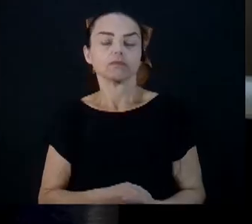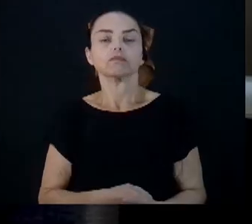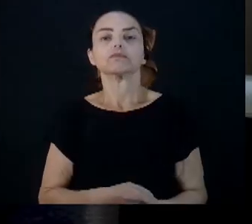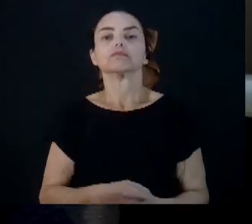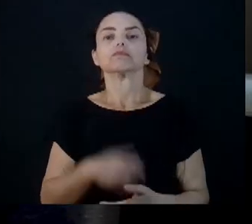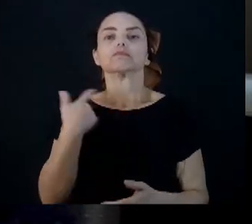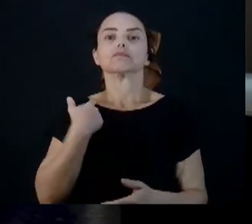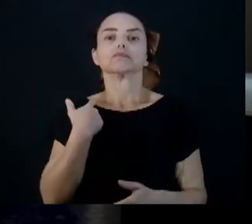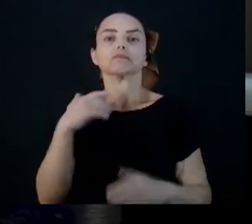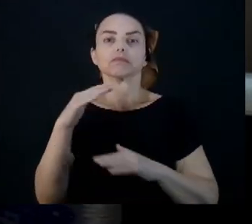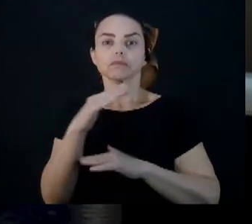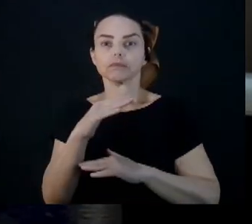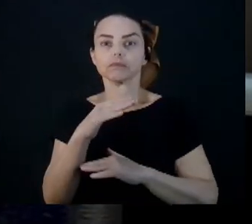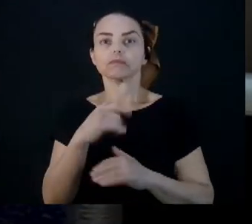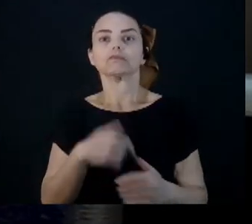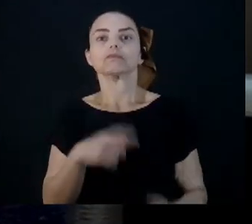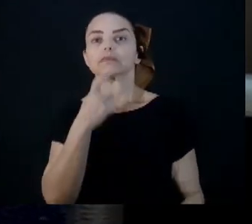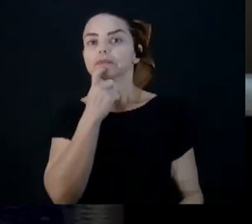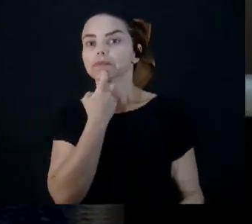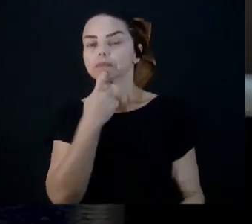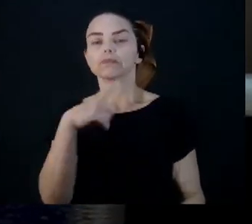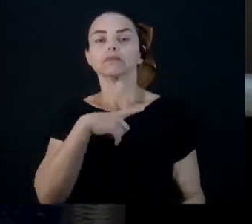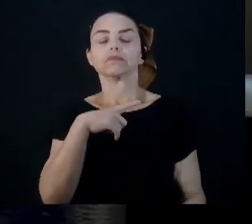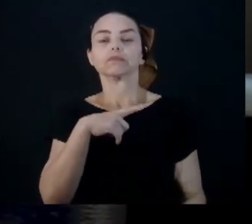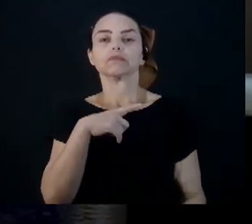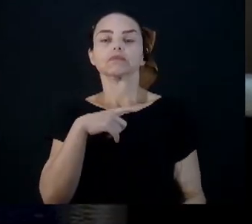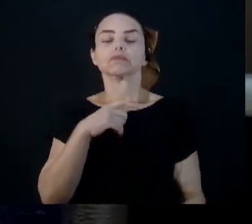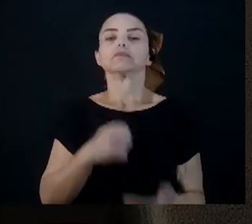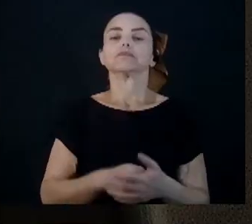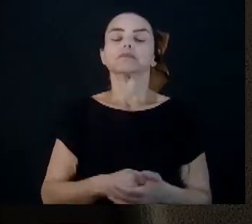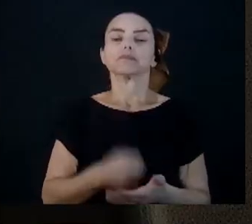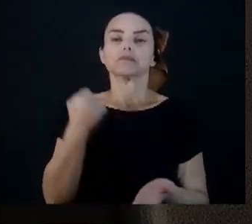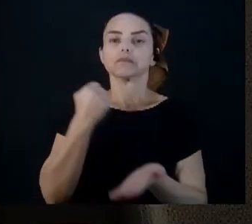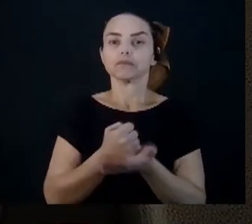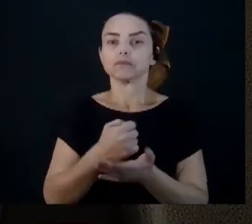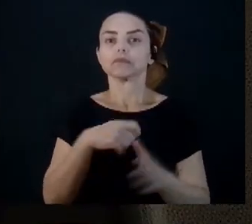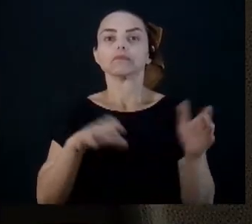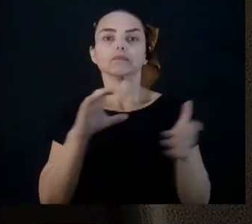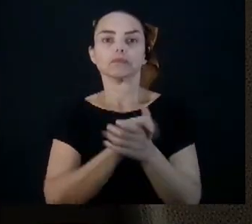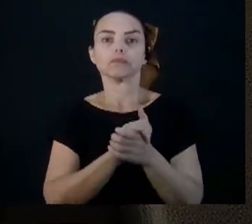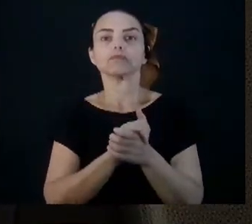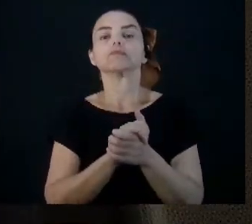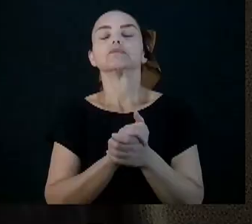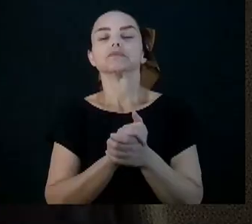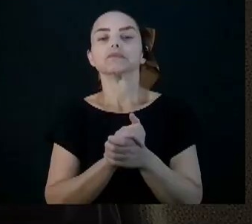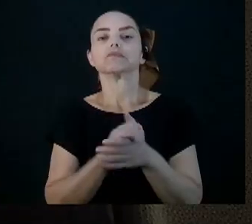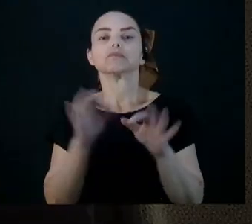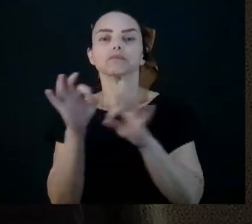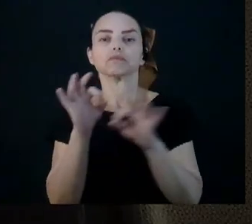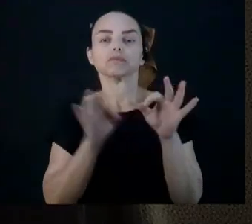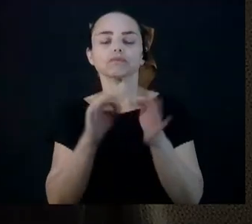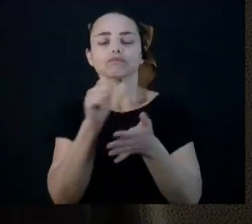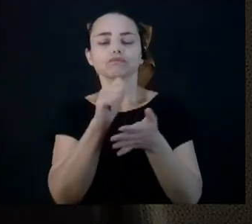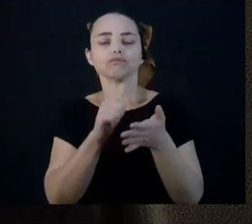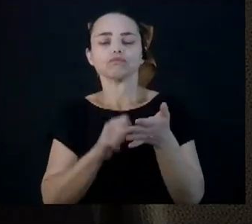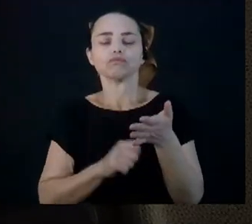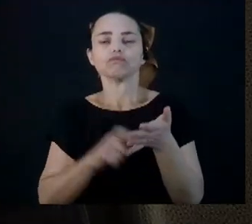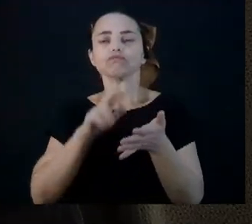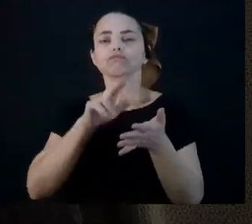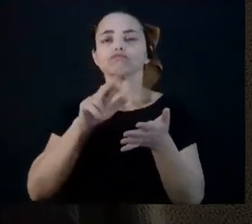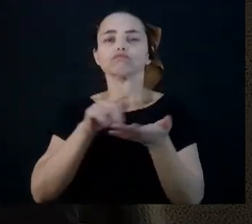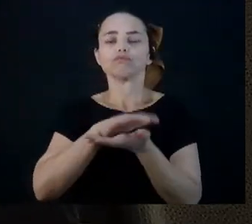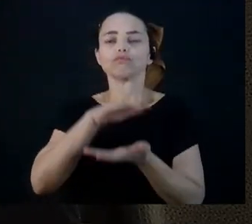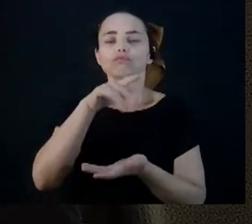na Câmara de Campinas, nós temos este registro de casamento. É um livro bem preenchido, com muitos registros, e são registros muito